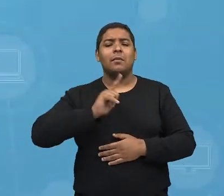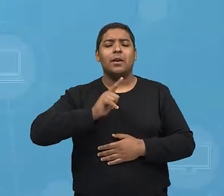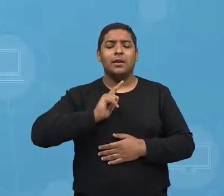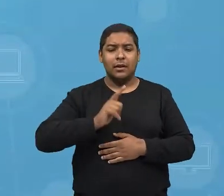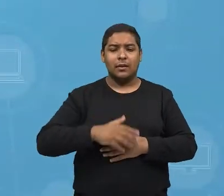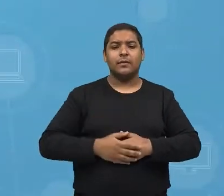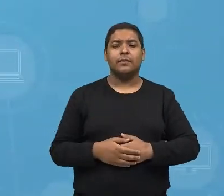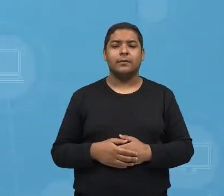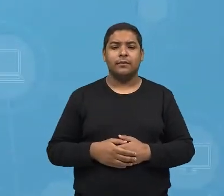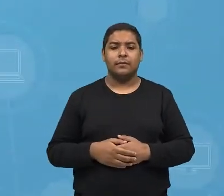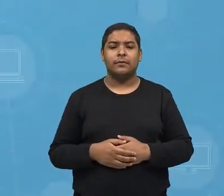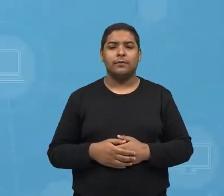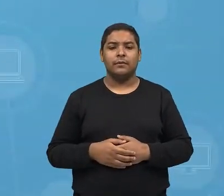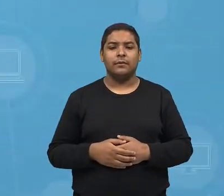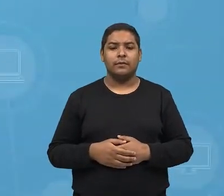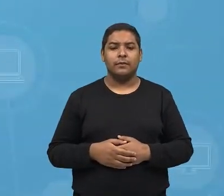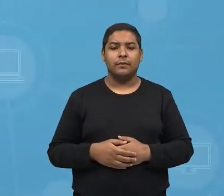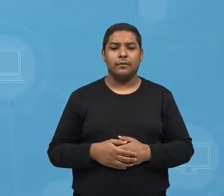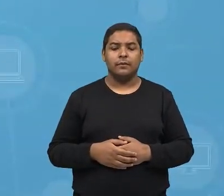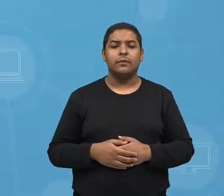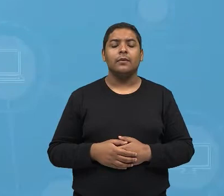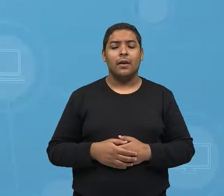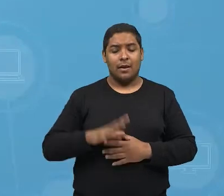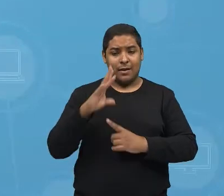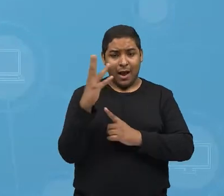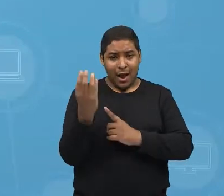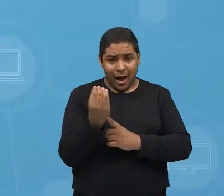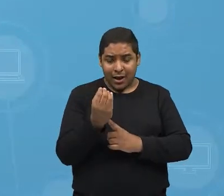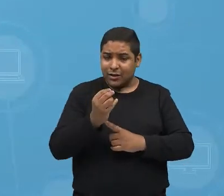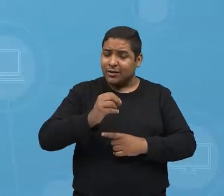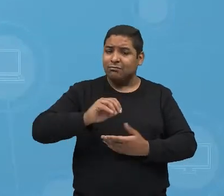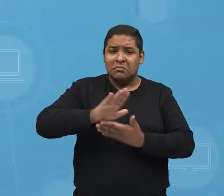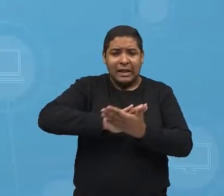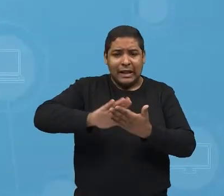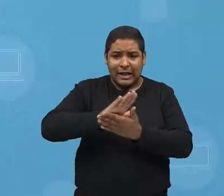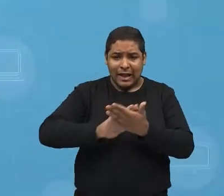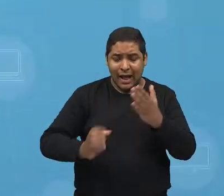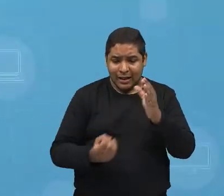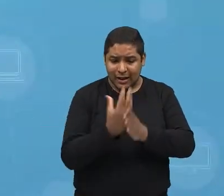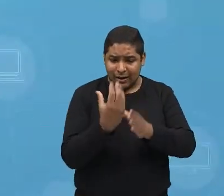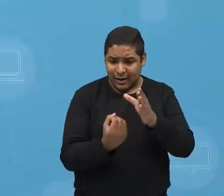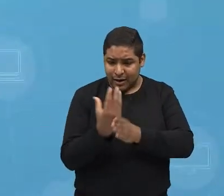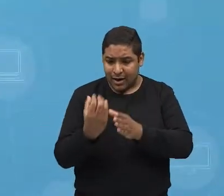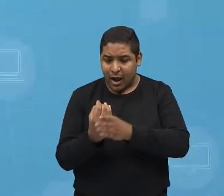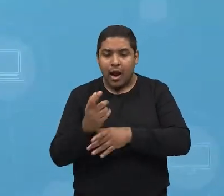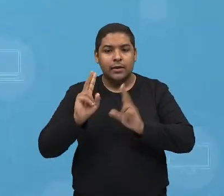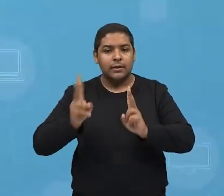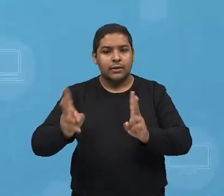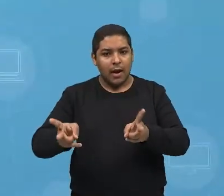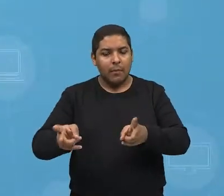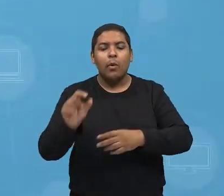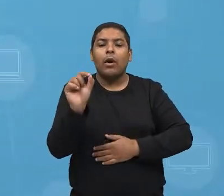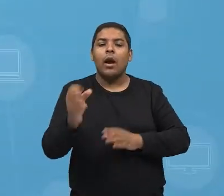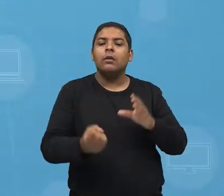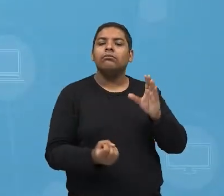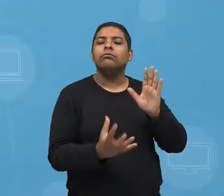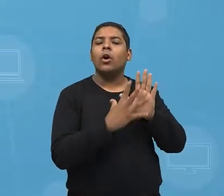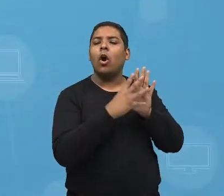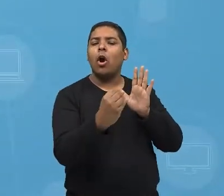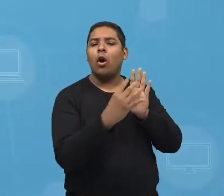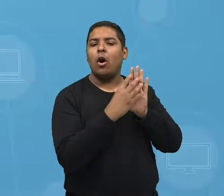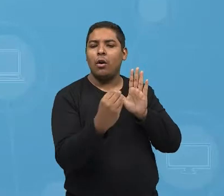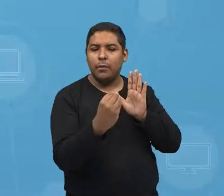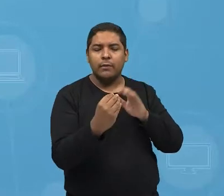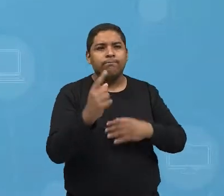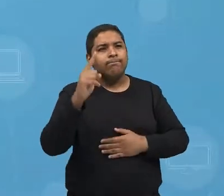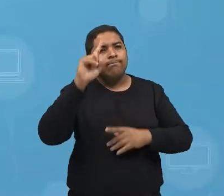diz, na arte nada se cria, tudo se copia. Copiar não é reproduzir igual, fielmente, mas você tem uma